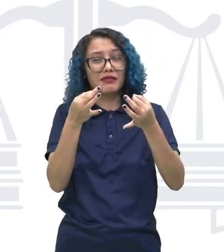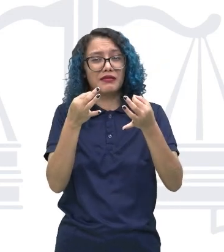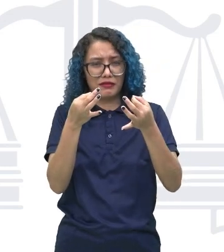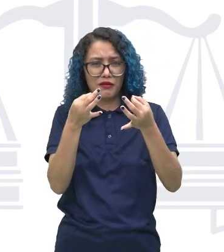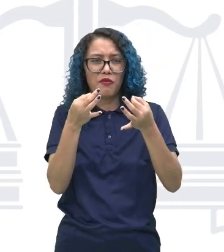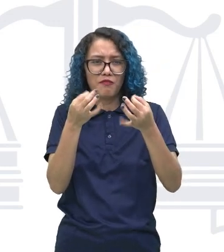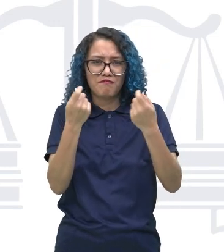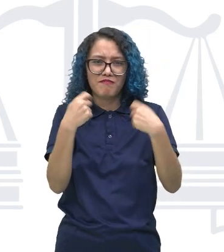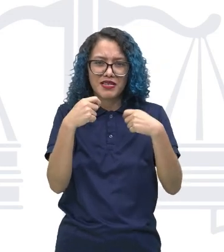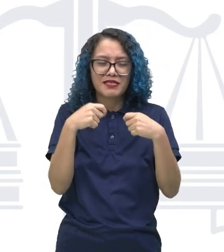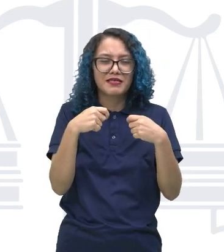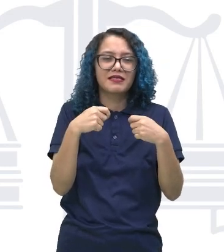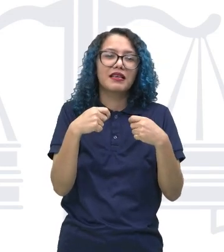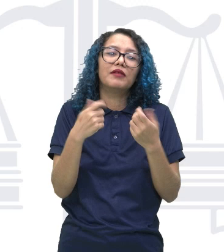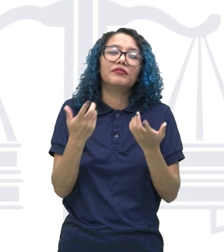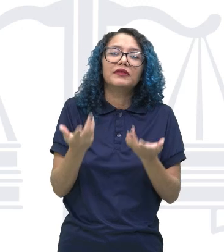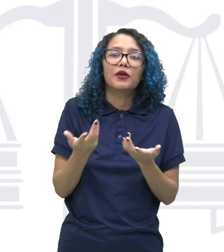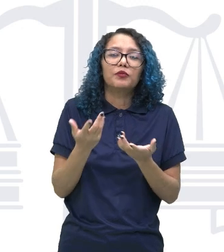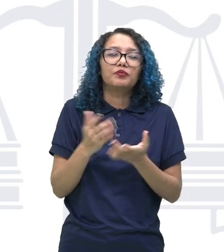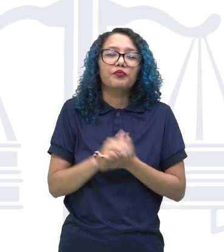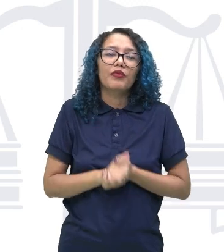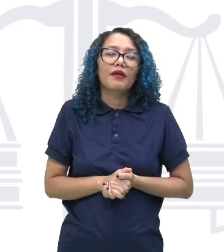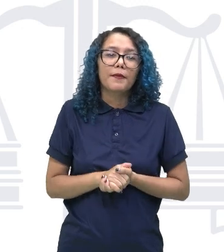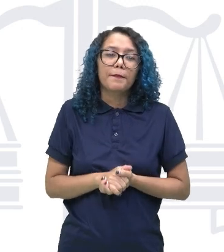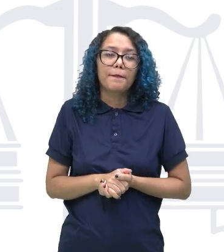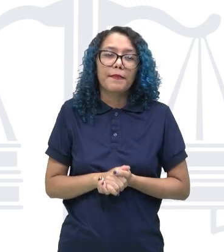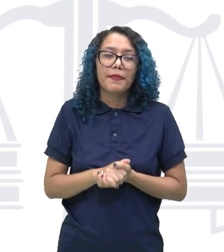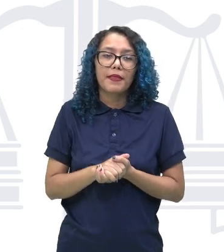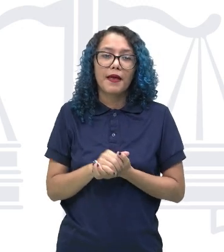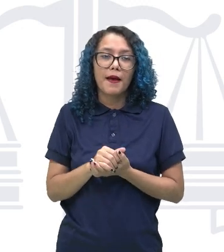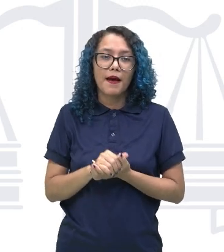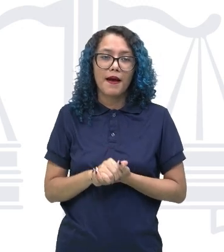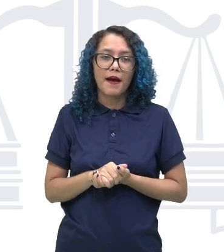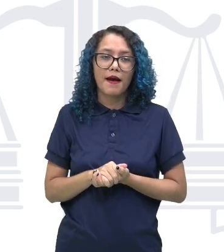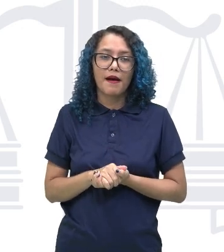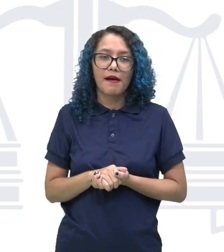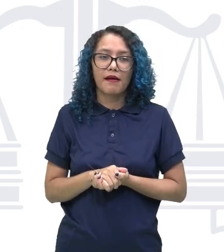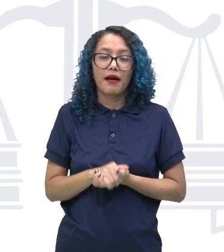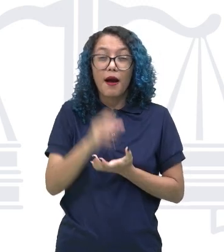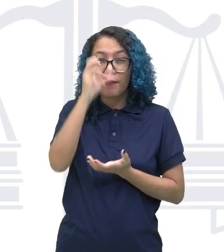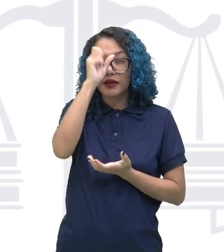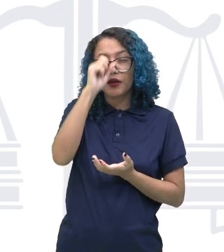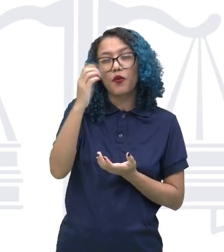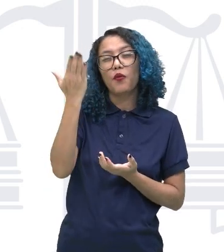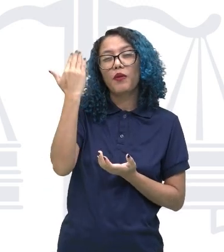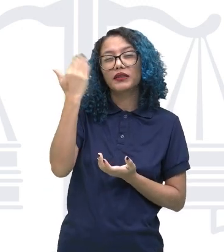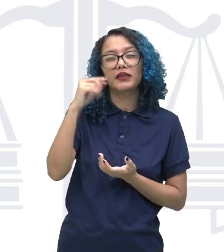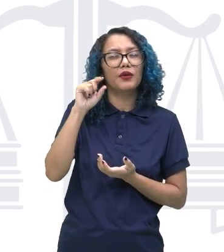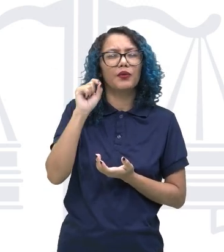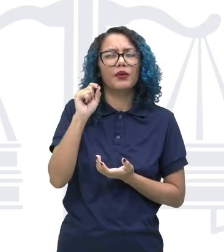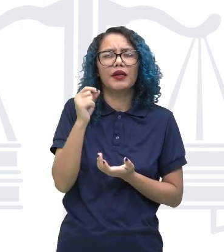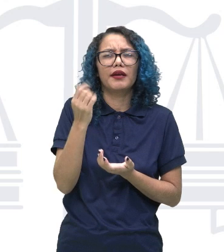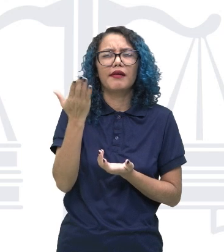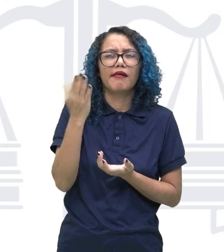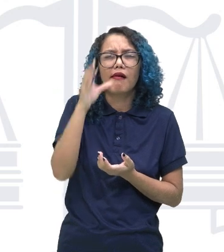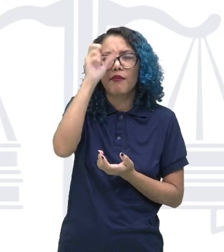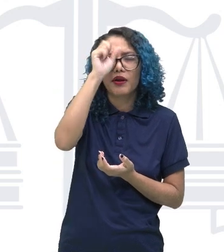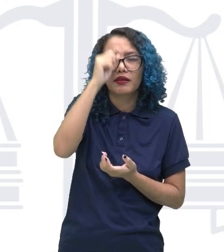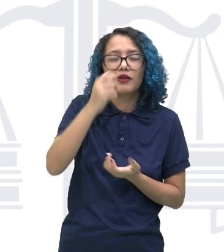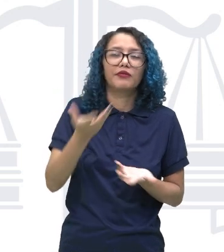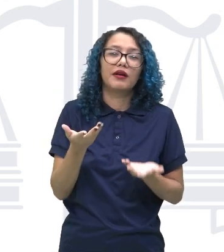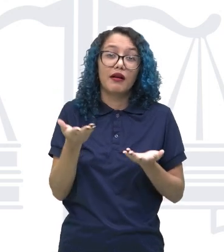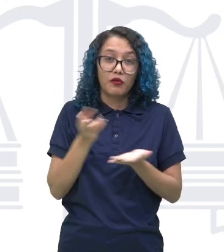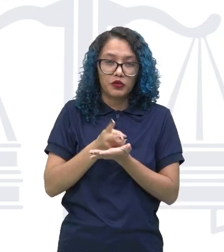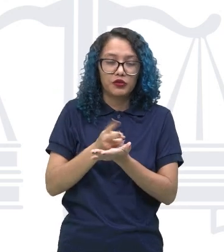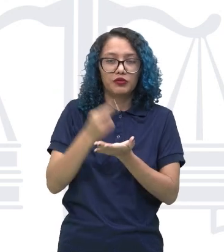dizer certeza. o que nós aprendemos com o nosso passado, professora Kaellen. Quais são, né, nós vamos trazer aqui uma